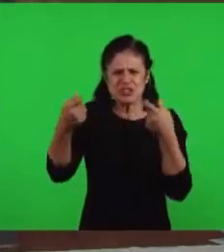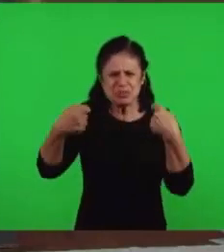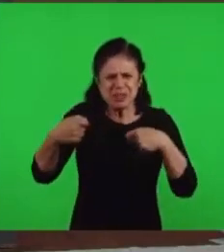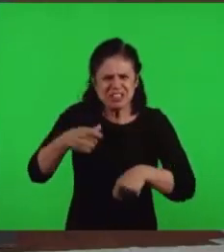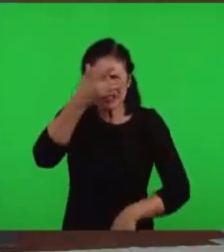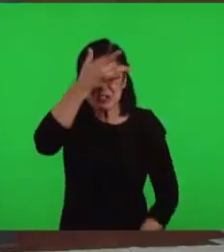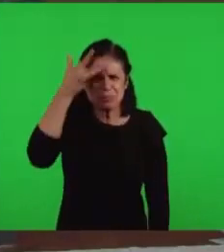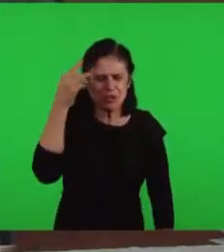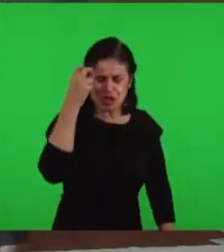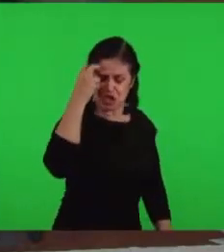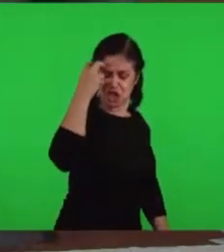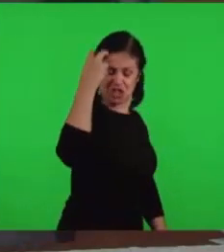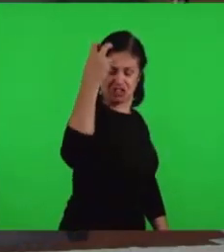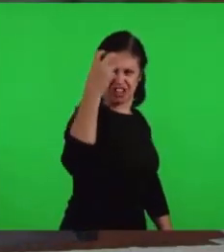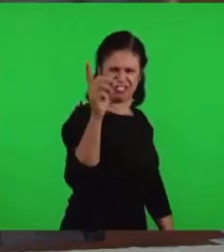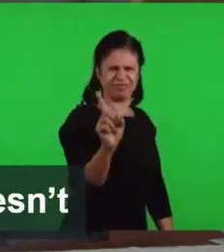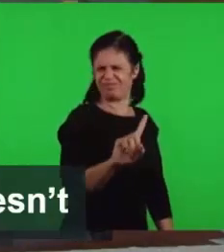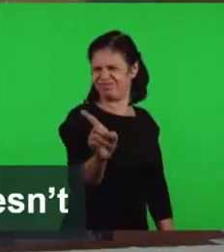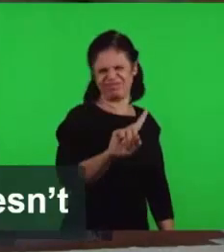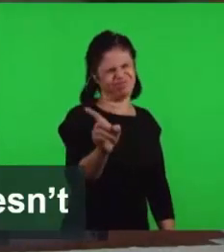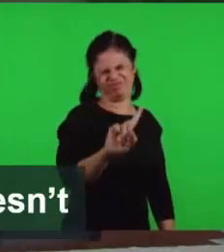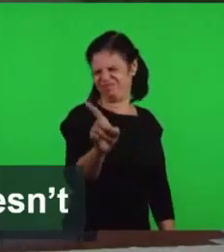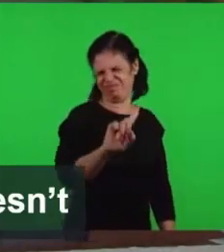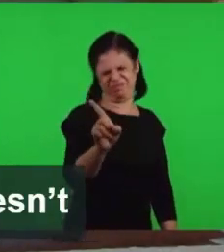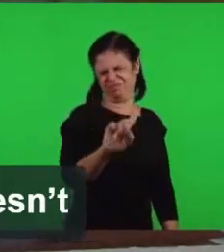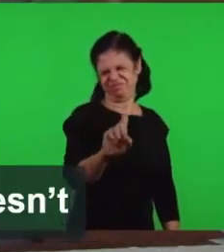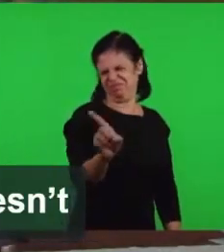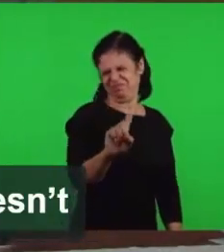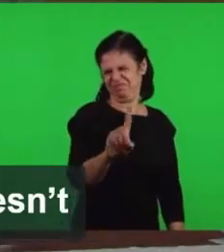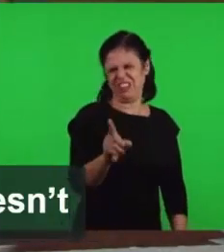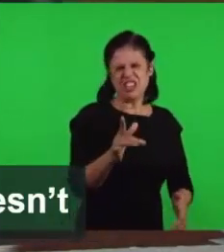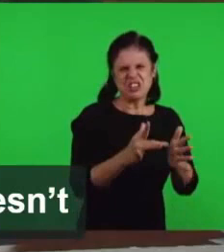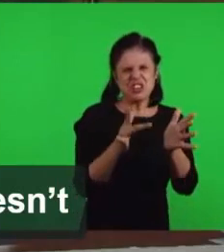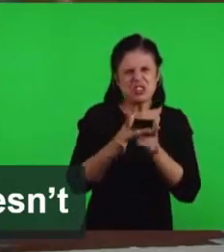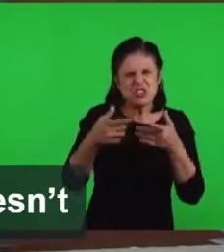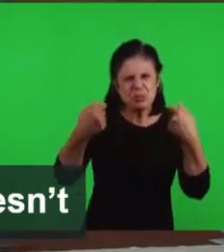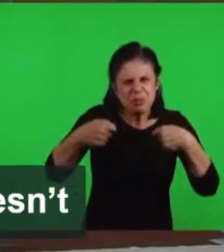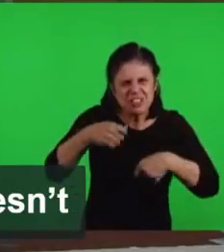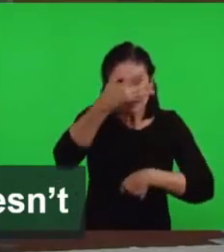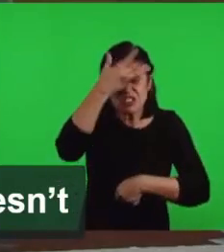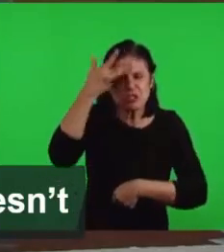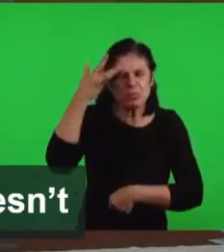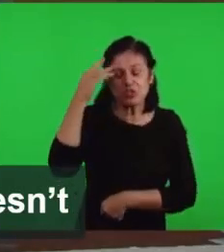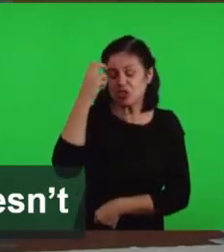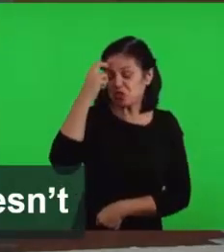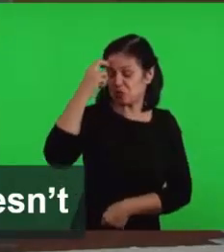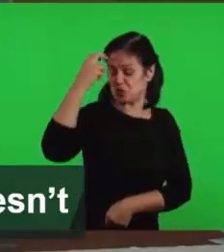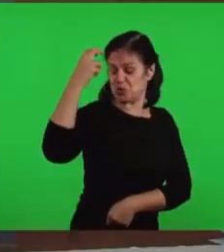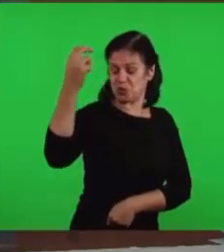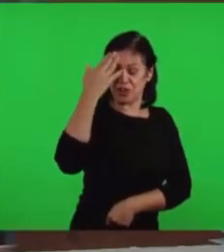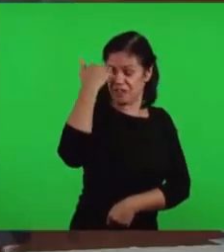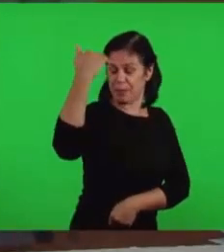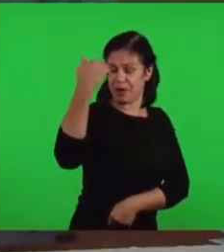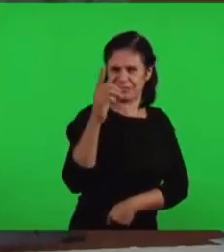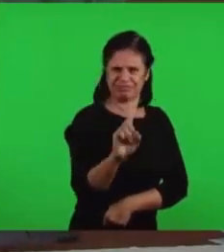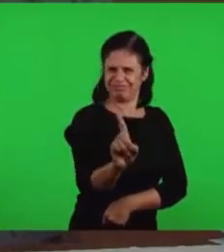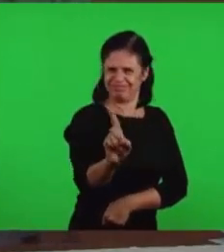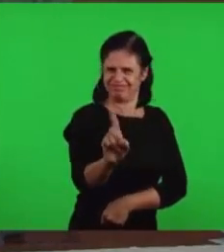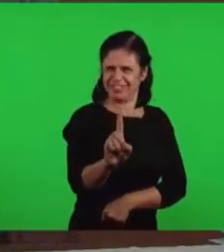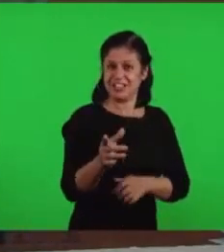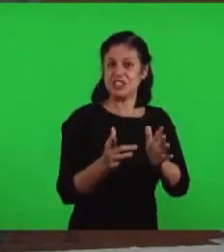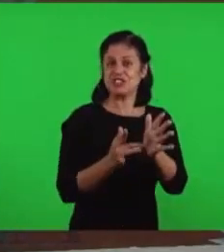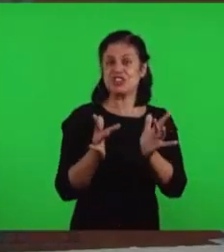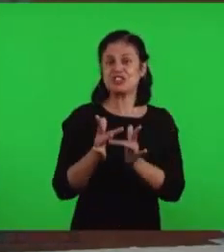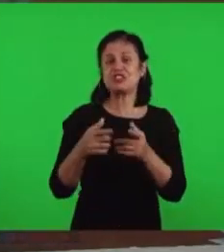extraordinárias homens cheios de brilho e brilho é cultural ele não tá precisando disso ele tá querendo